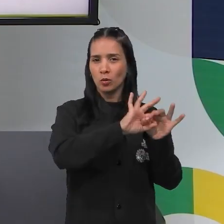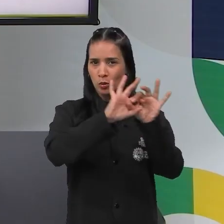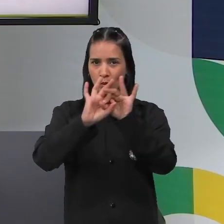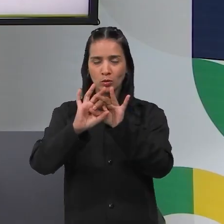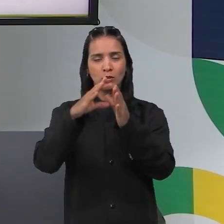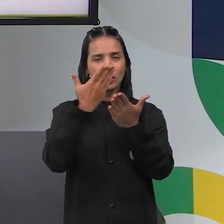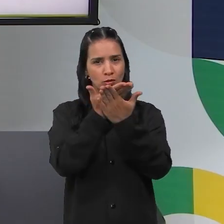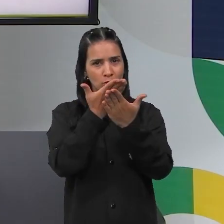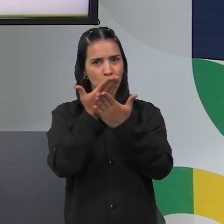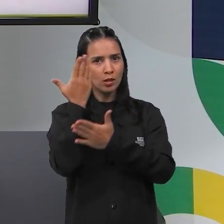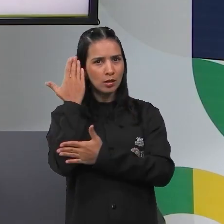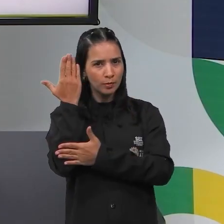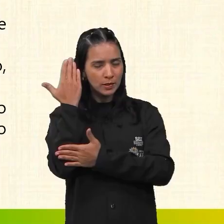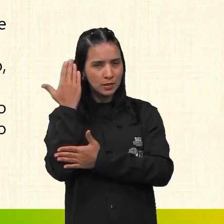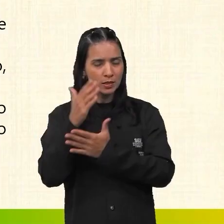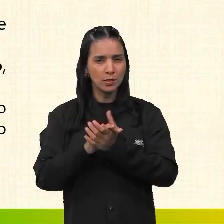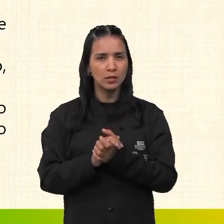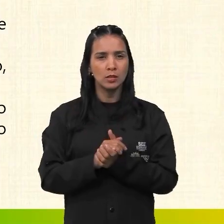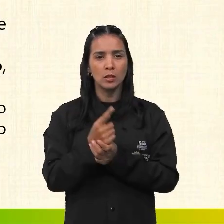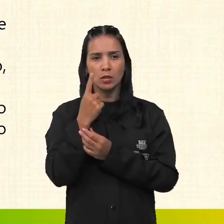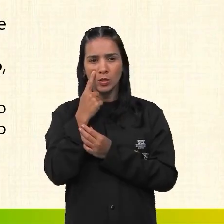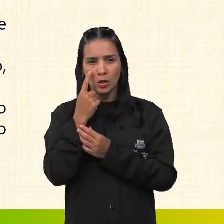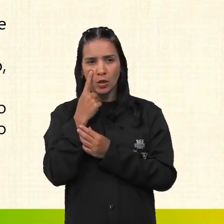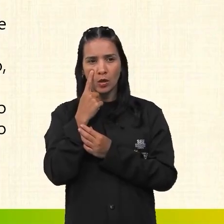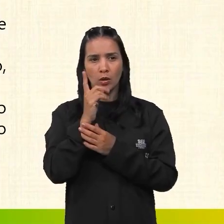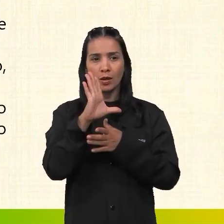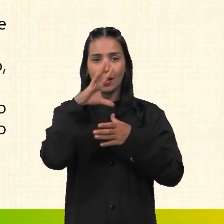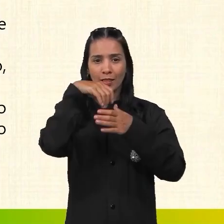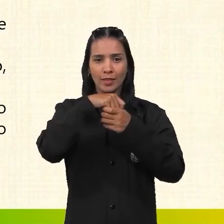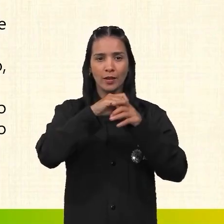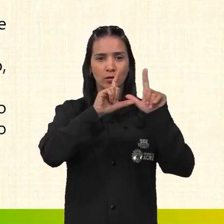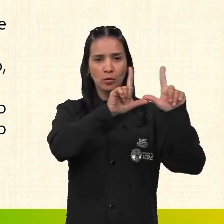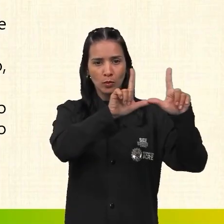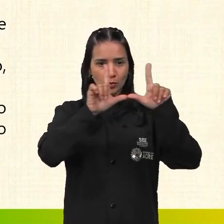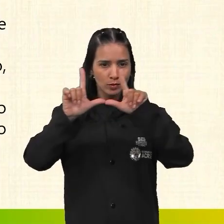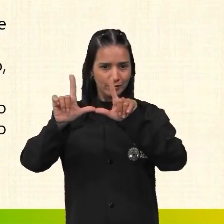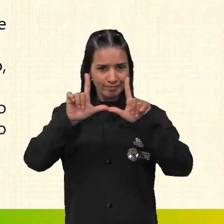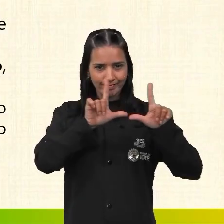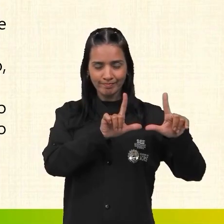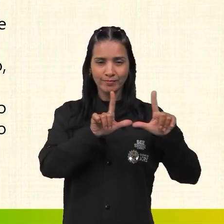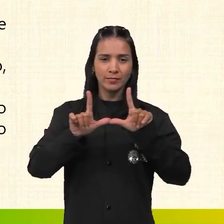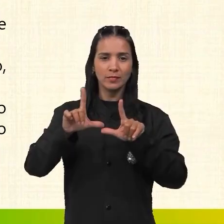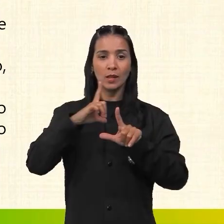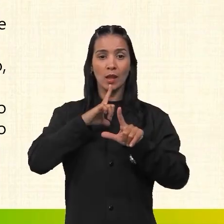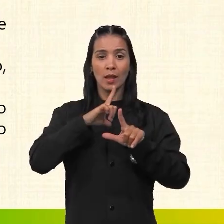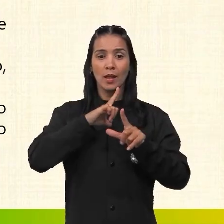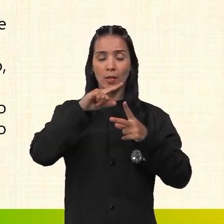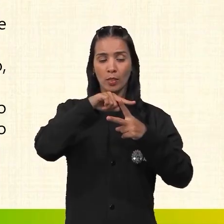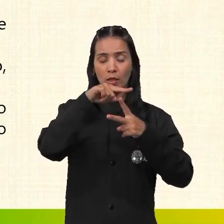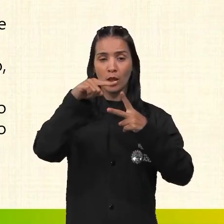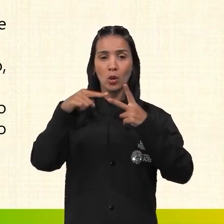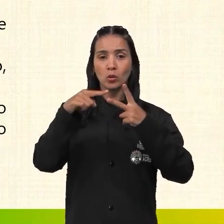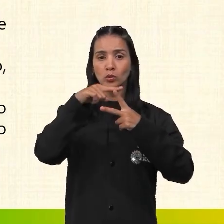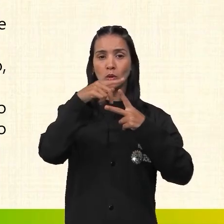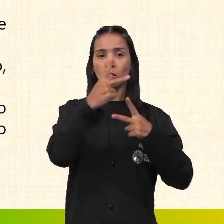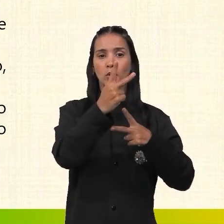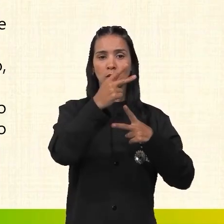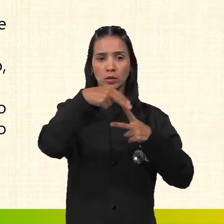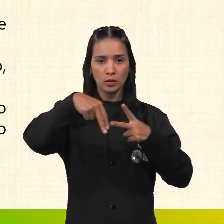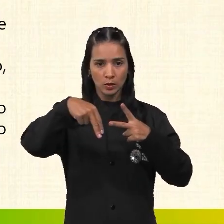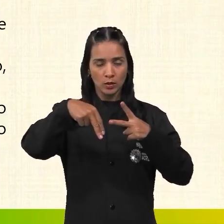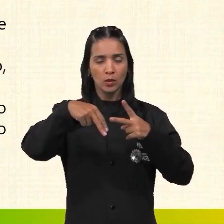hoje. Nós temos aí na tirinha 2 pronomes interrogativos, porém, nós temos aqui no enunciado